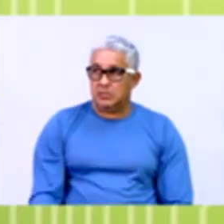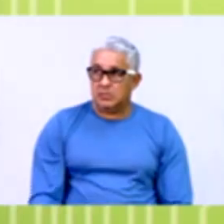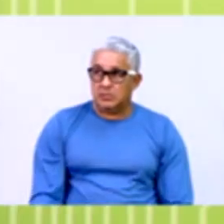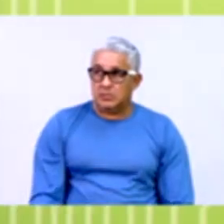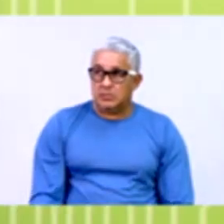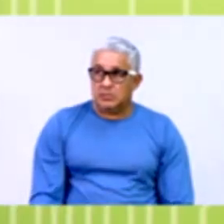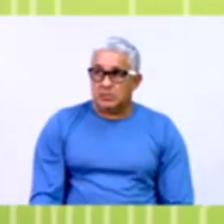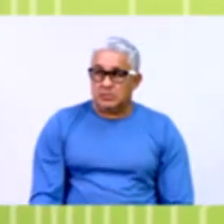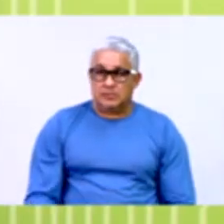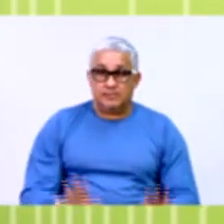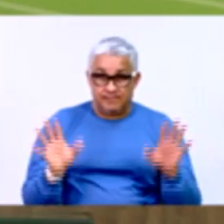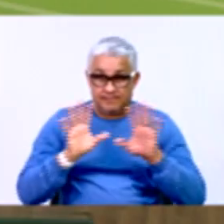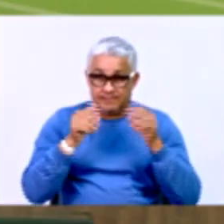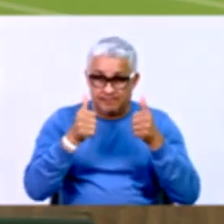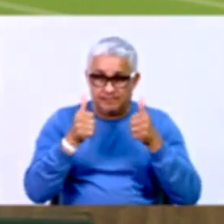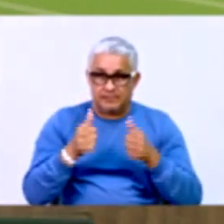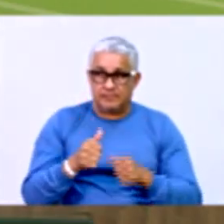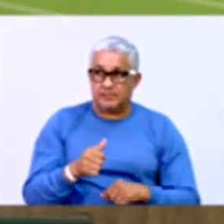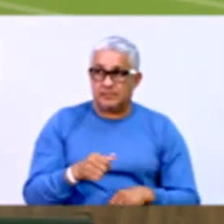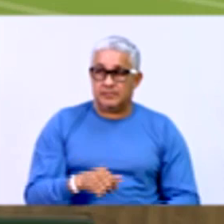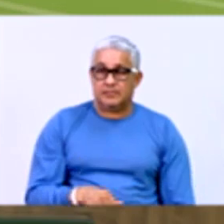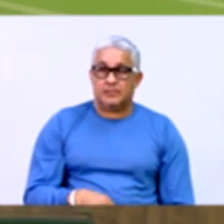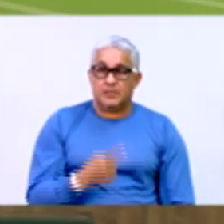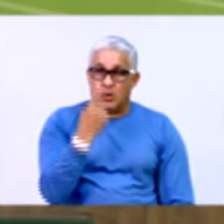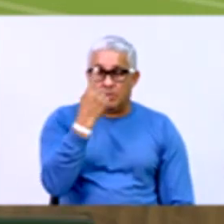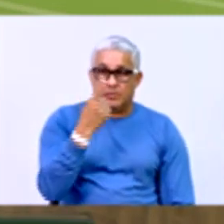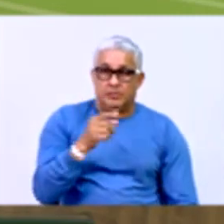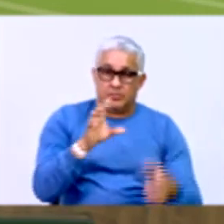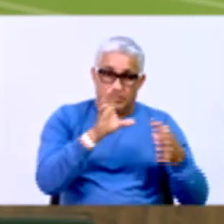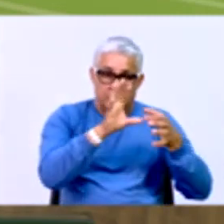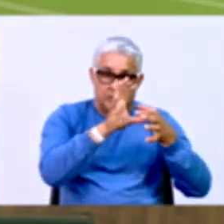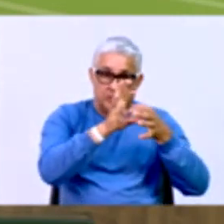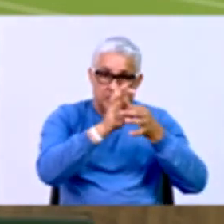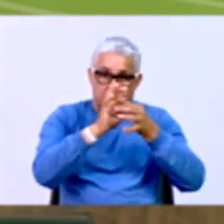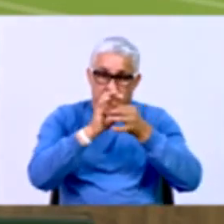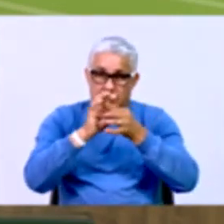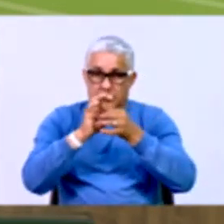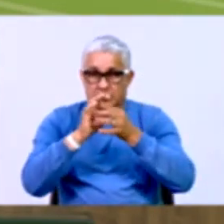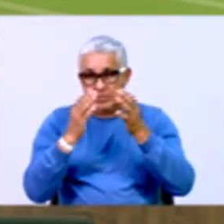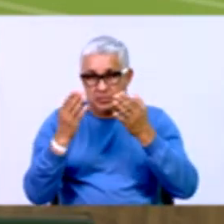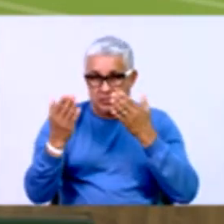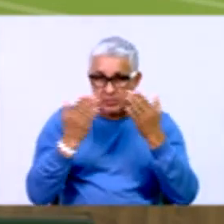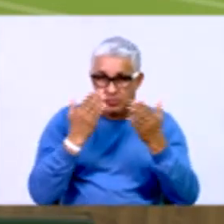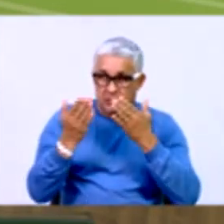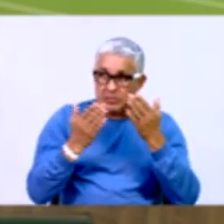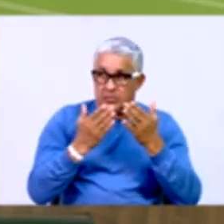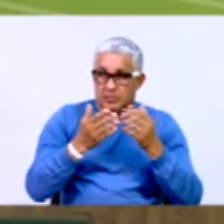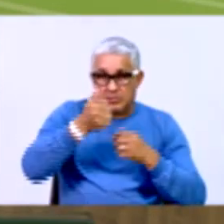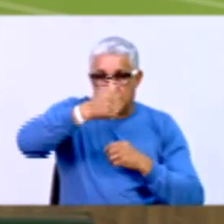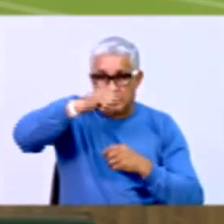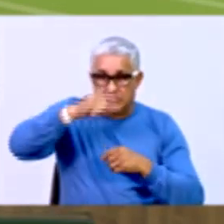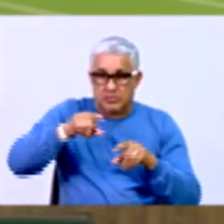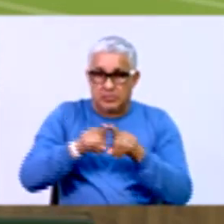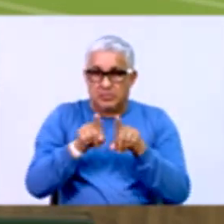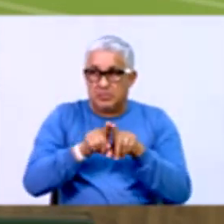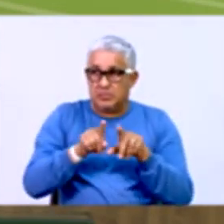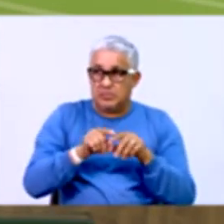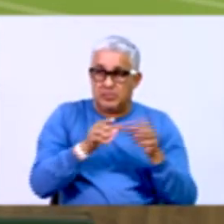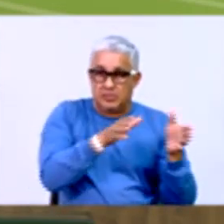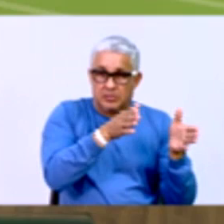todo mundo. A questão 1 é um conjunto de exame analítico e parcial que acompanha um procedimento